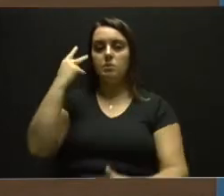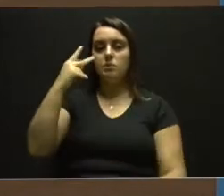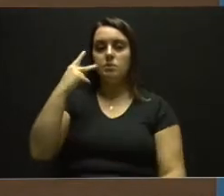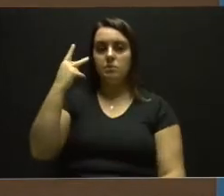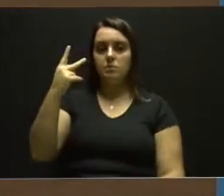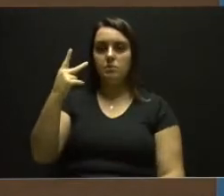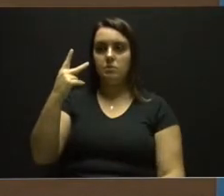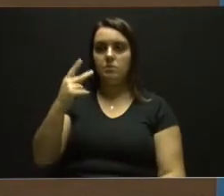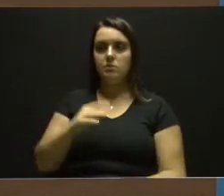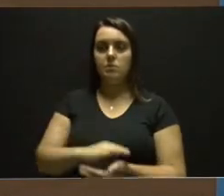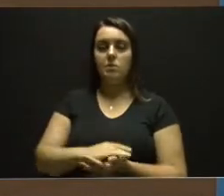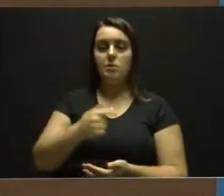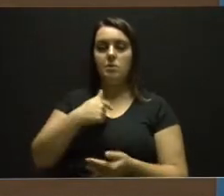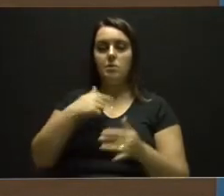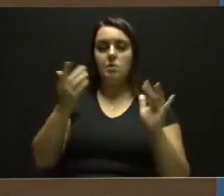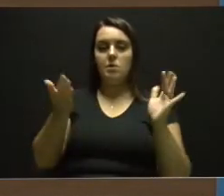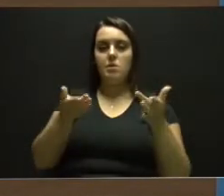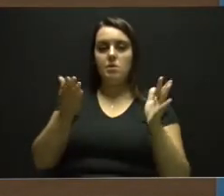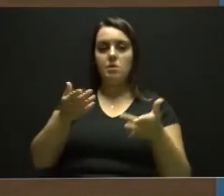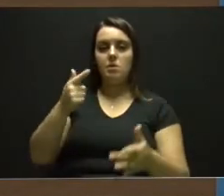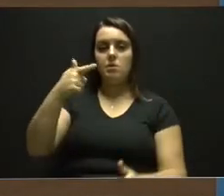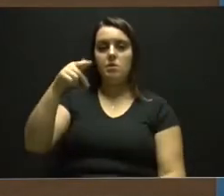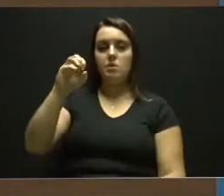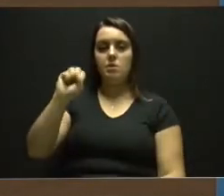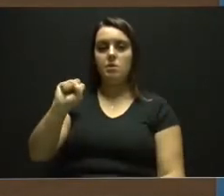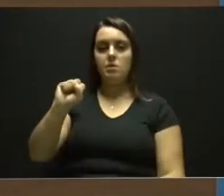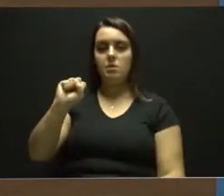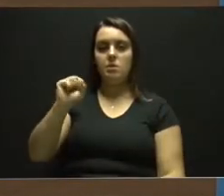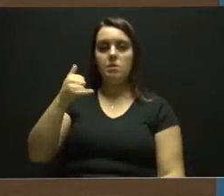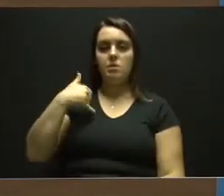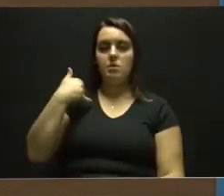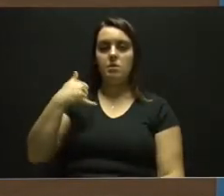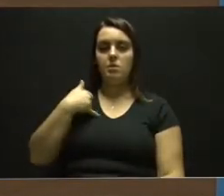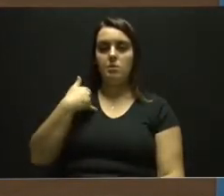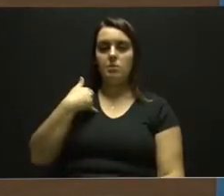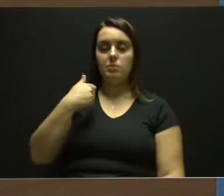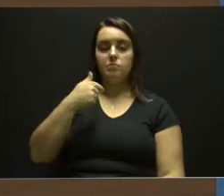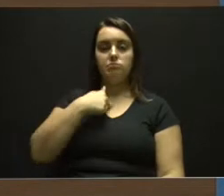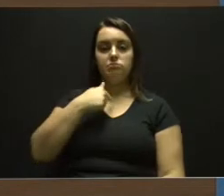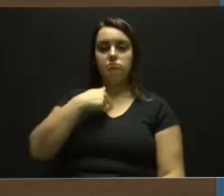78 anos nome nunca